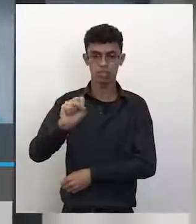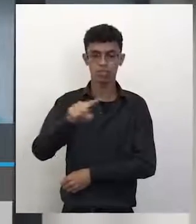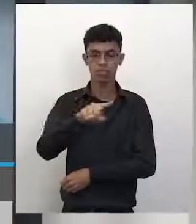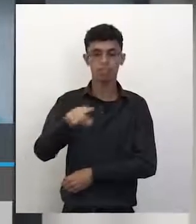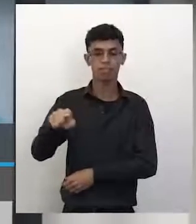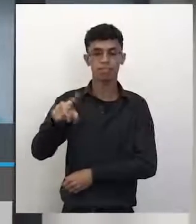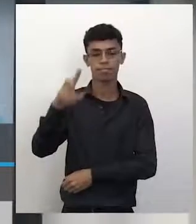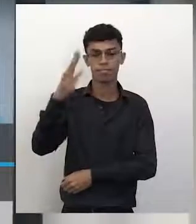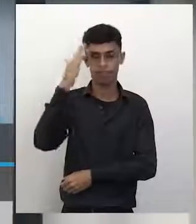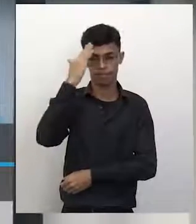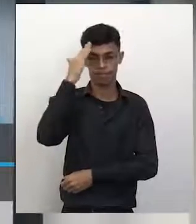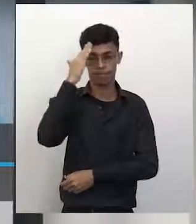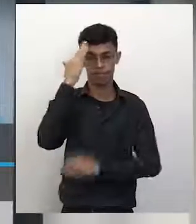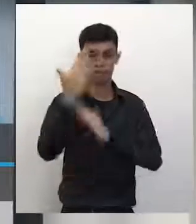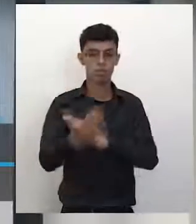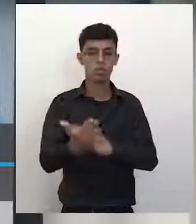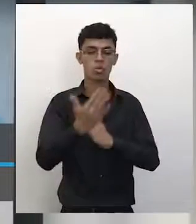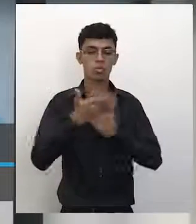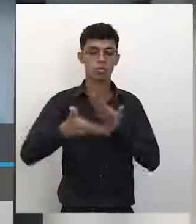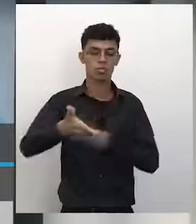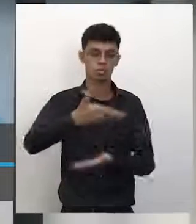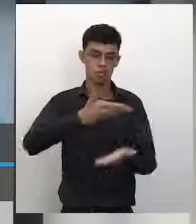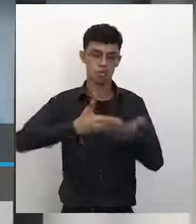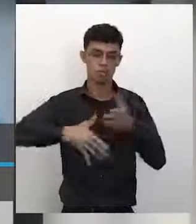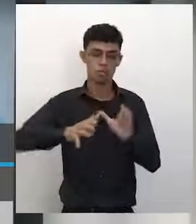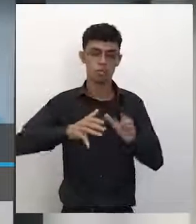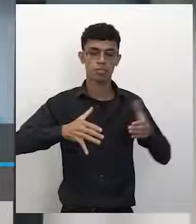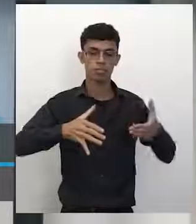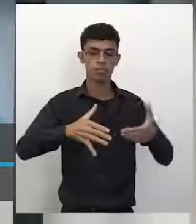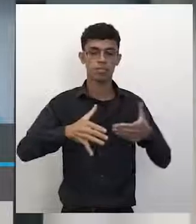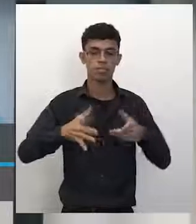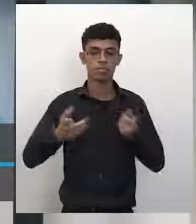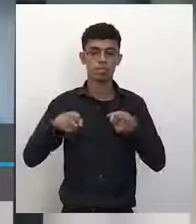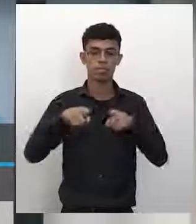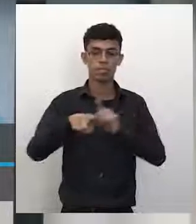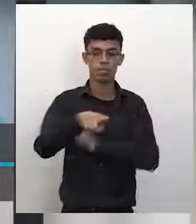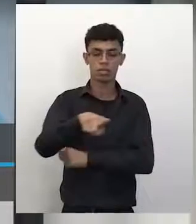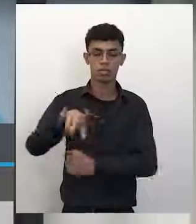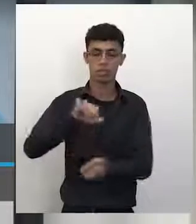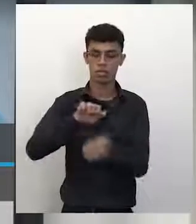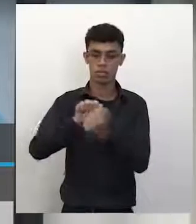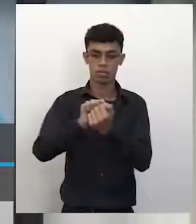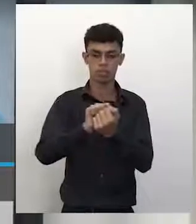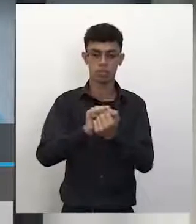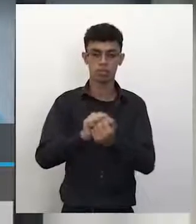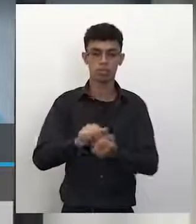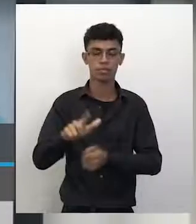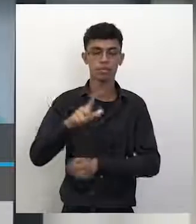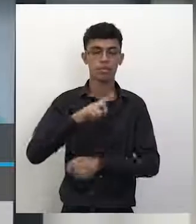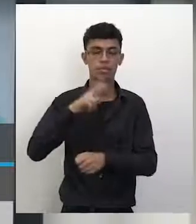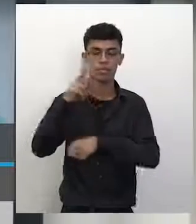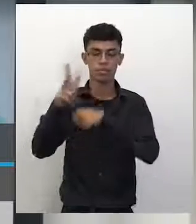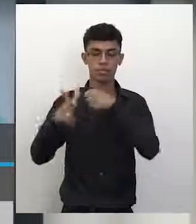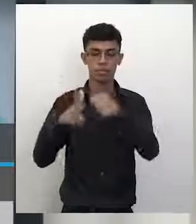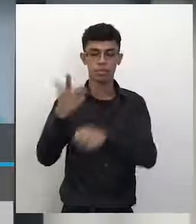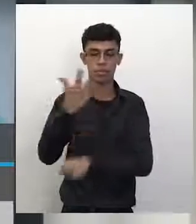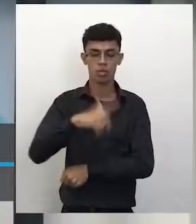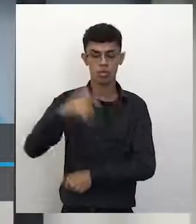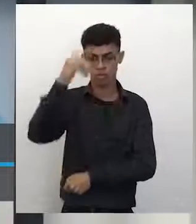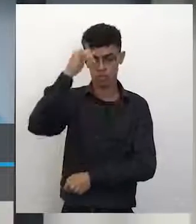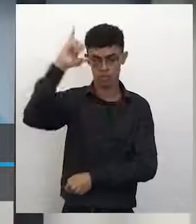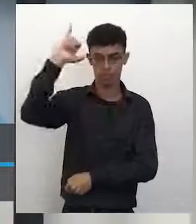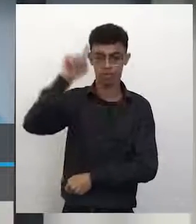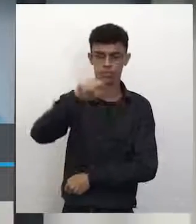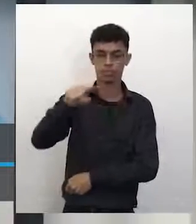sabem que vocês me ajudam. A aula aqui é coletiva, né? Somos nós e vocês juntos. Tem mais um vídeo do Boi Bumbá. Vamos